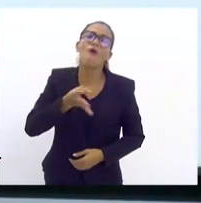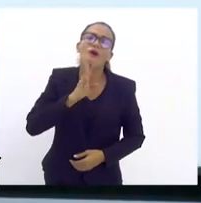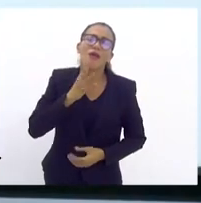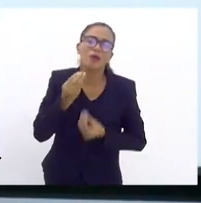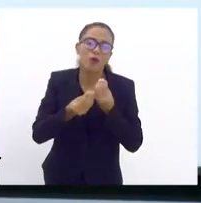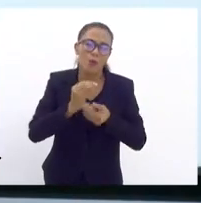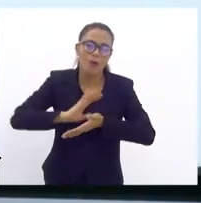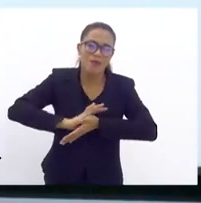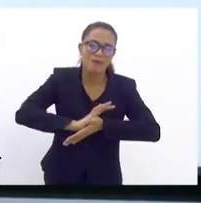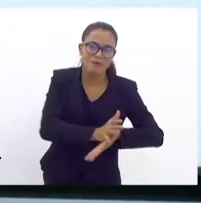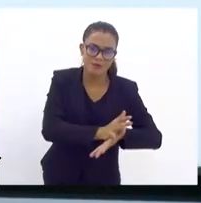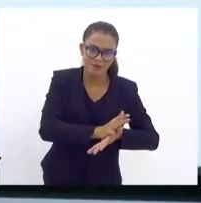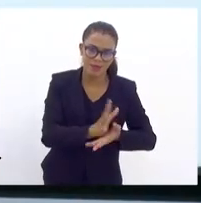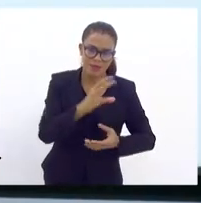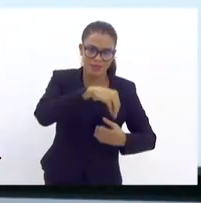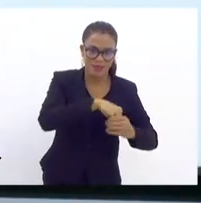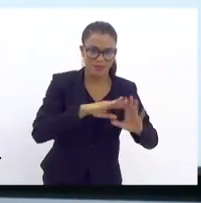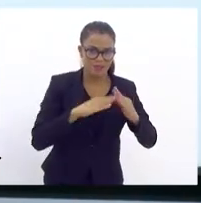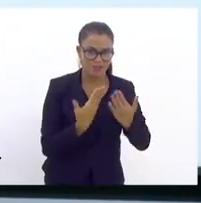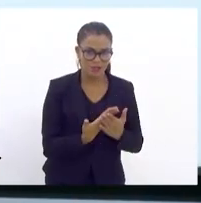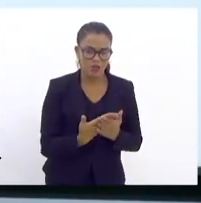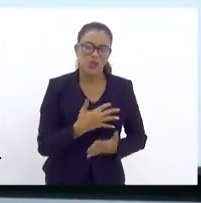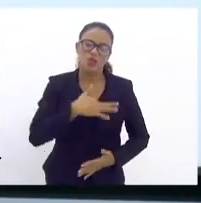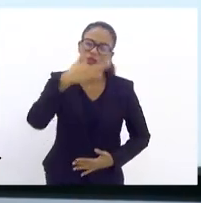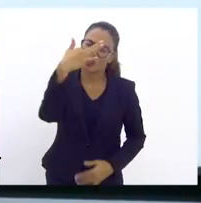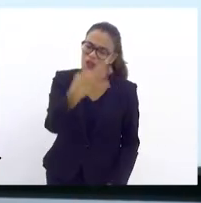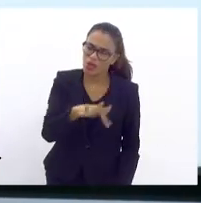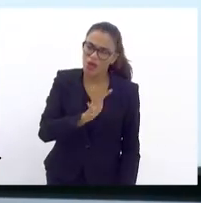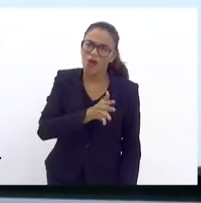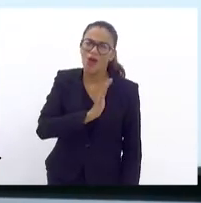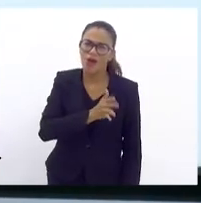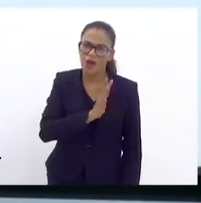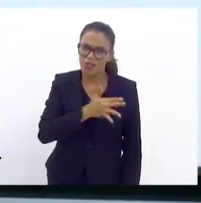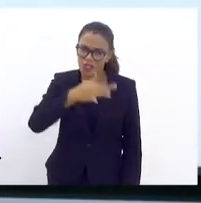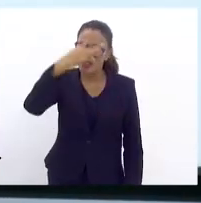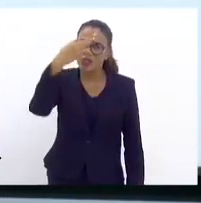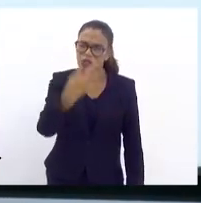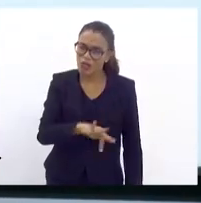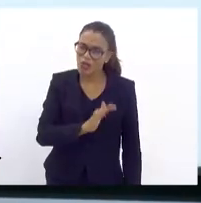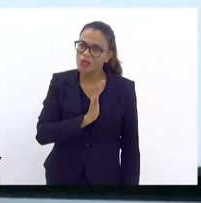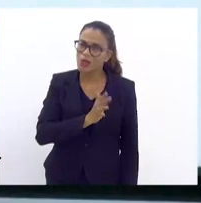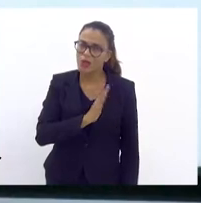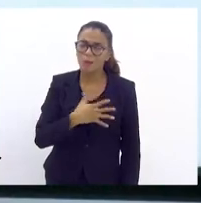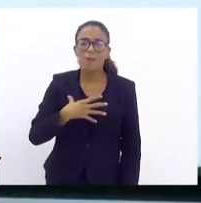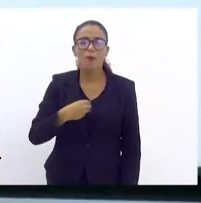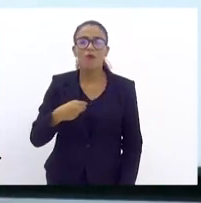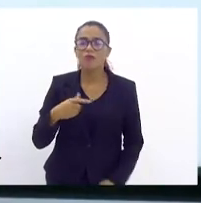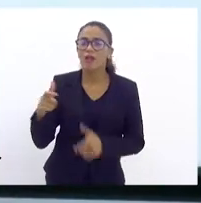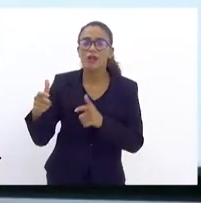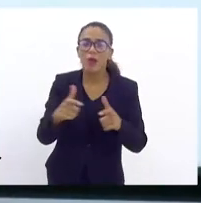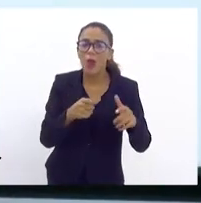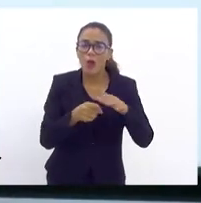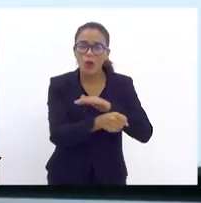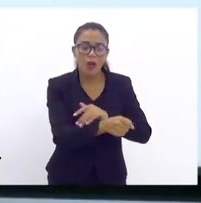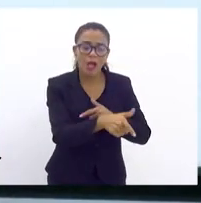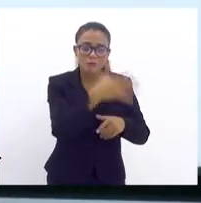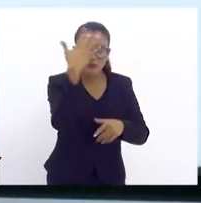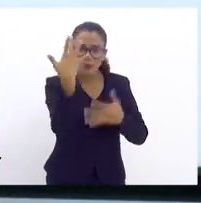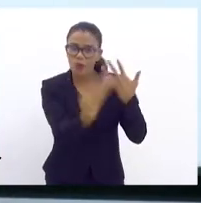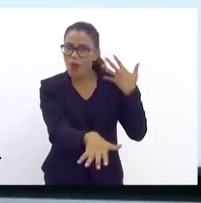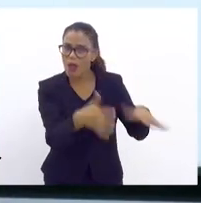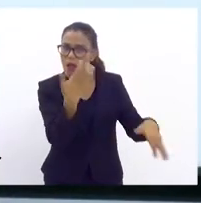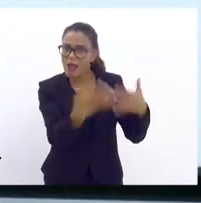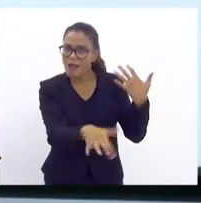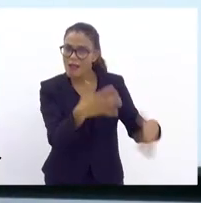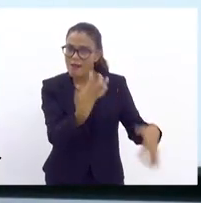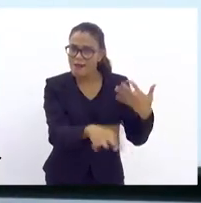não é fácil dói no coração dói no coração seu filho tá no lugar que não querem ele quando você